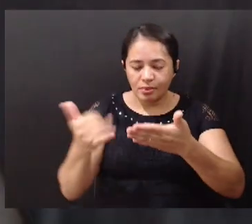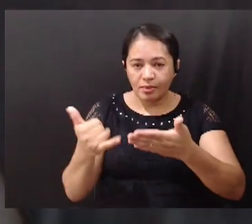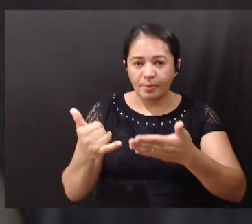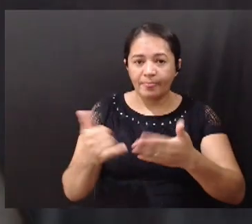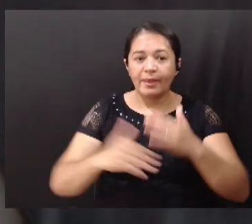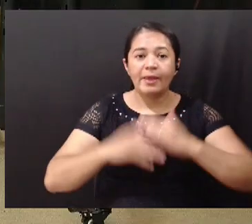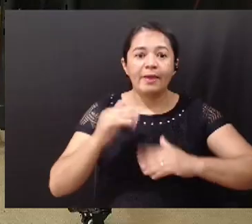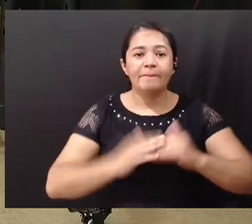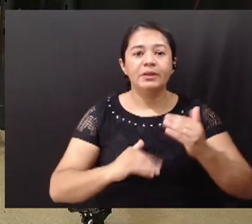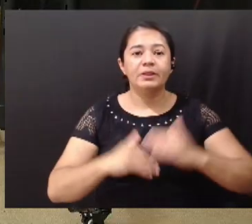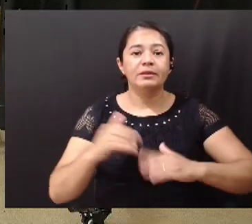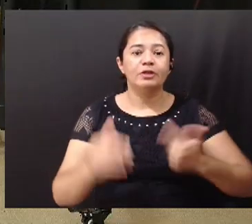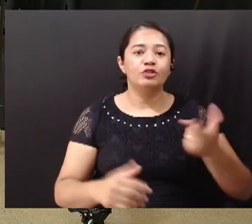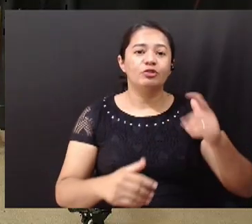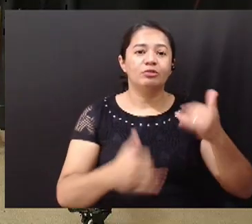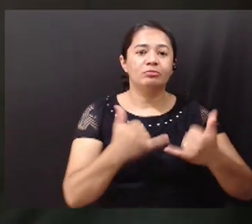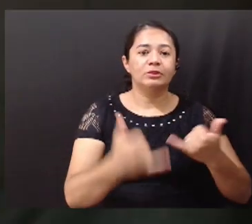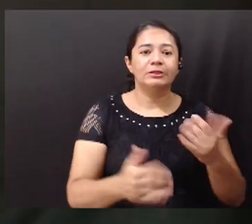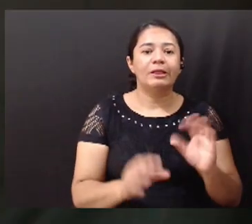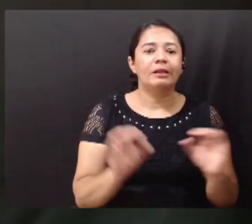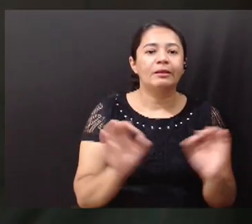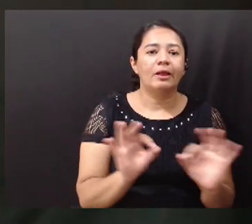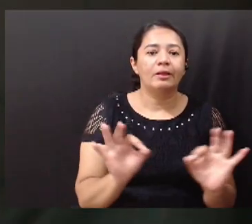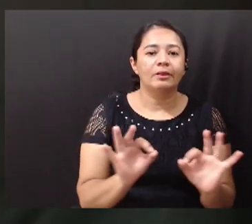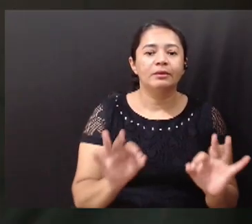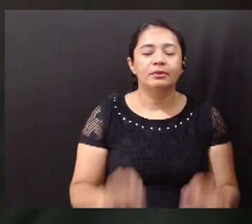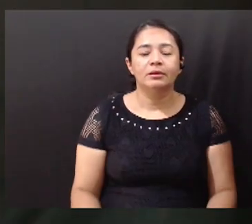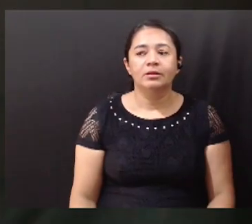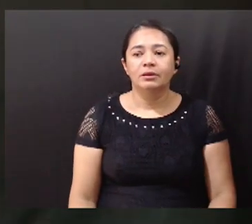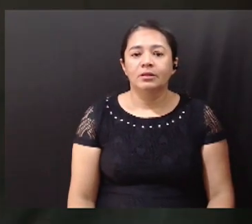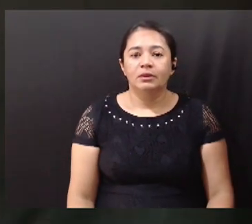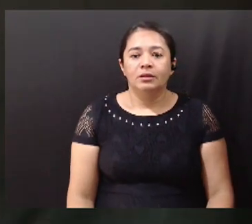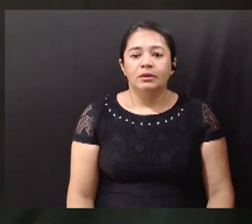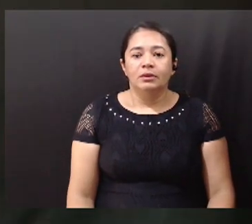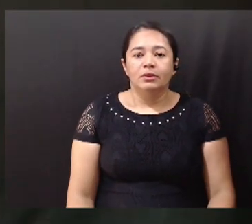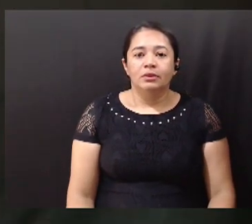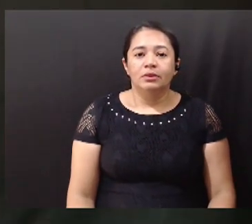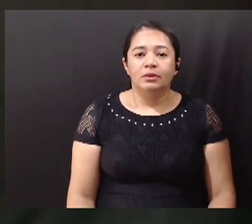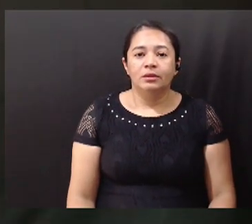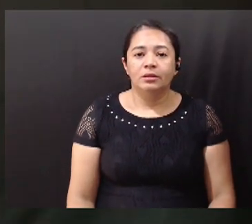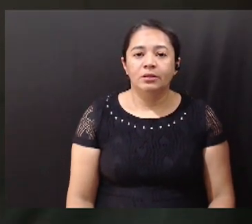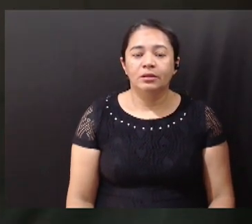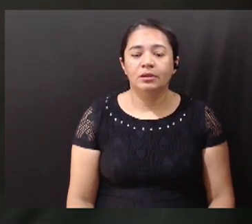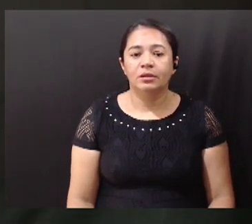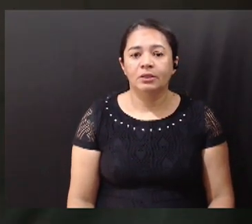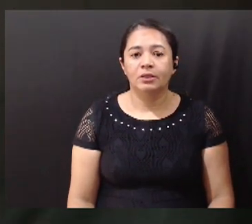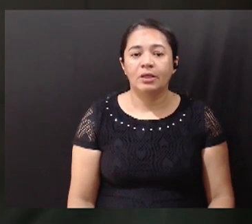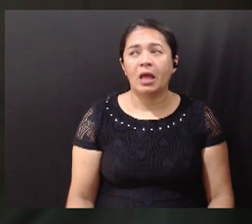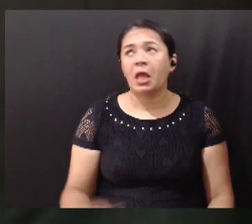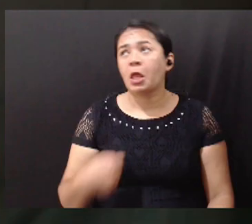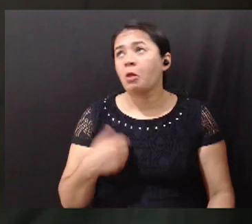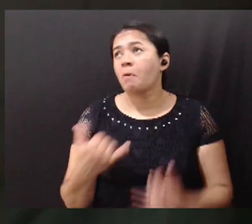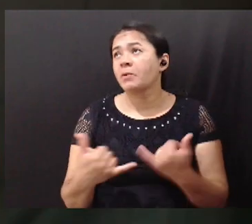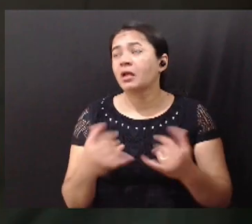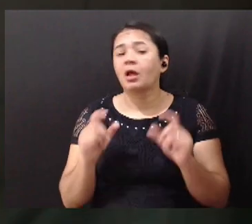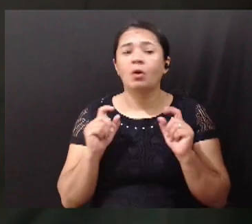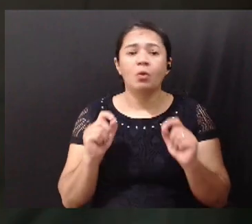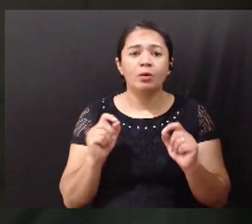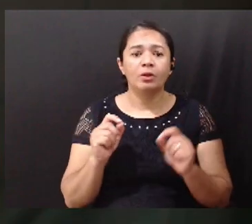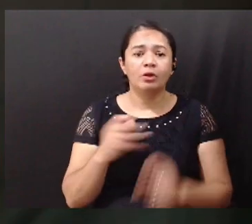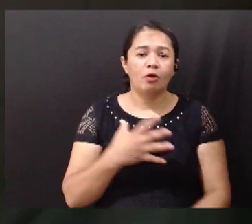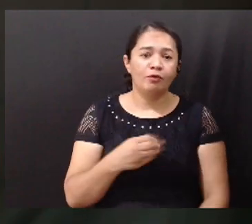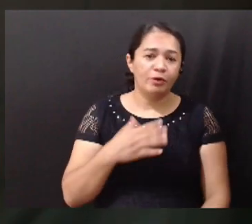né? Brincadeiras, aí vamos lá. Brincadeiras, mas eu vou brincar do quê com meu filho, né? Eu montava